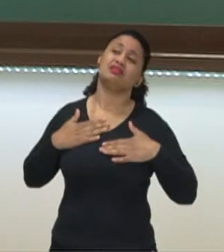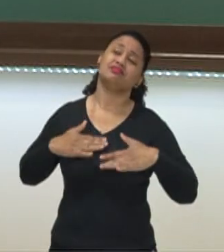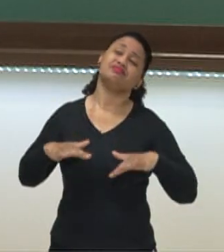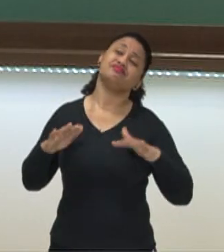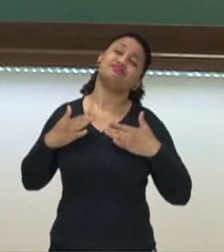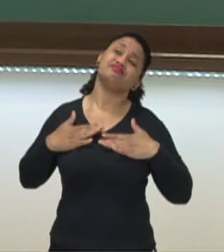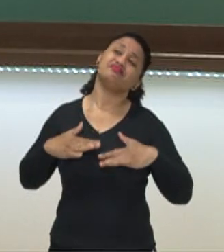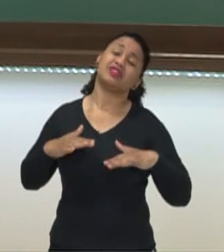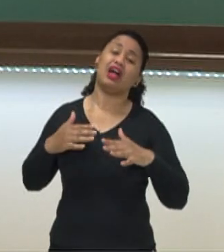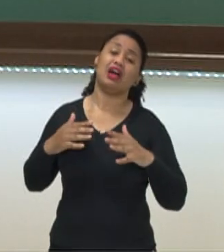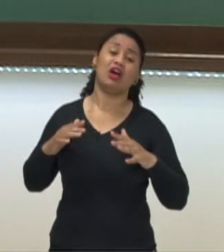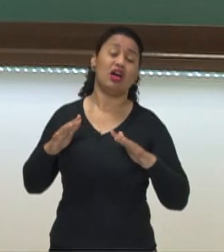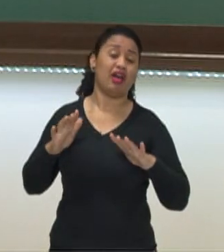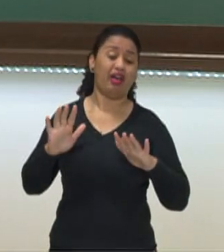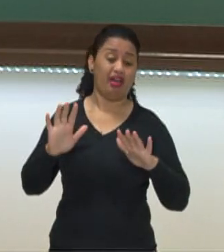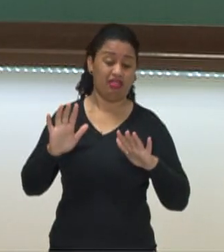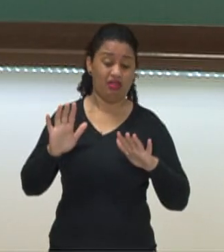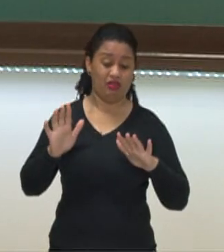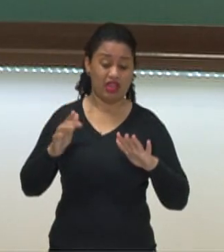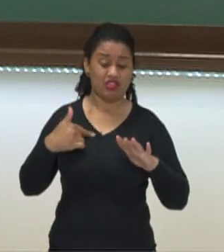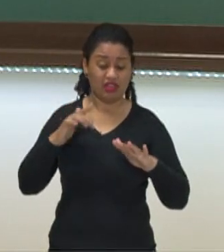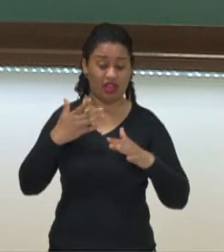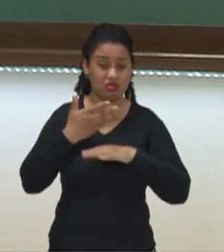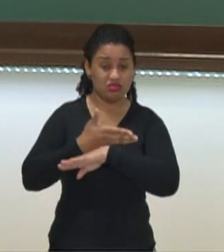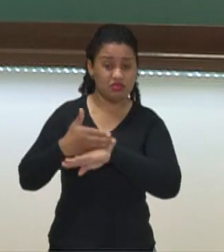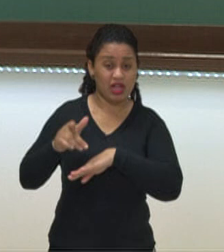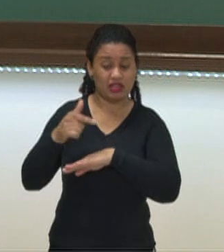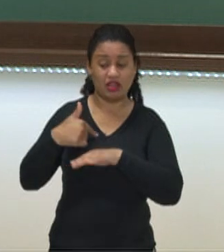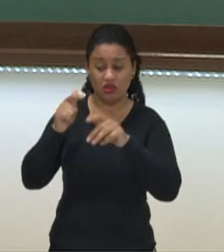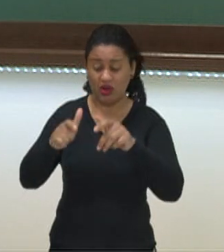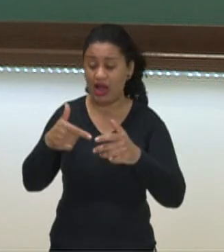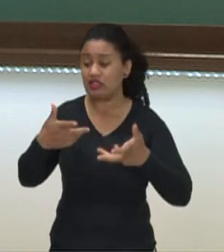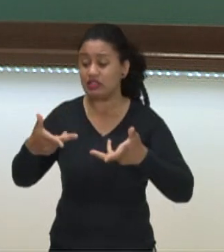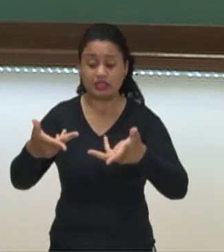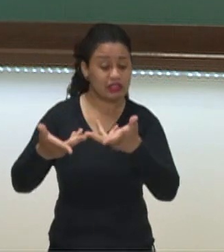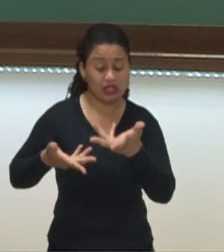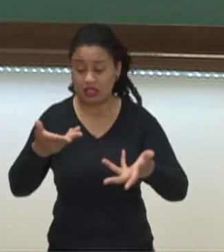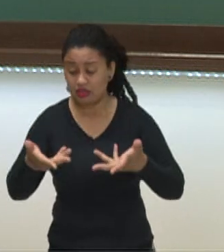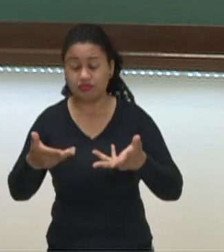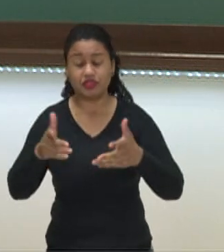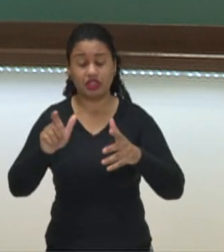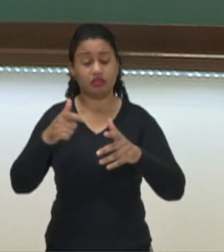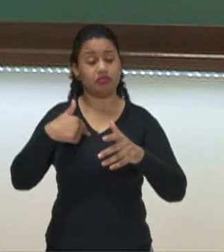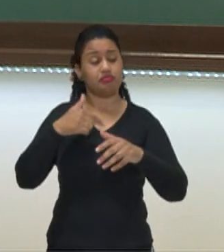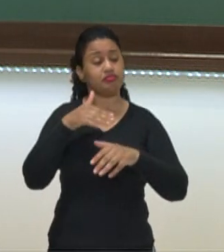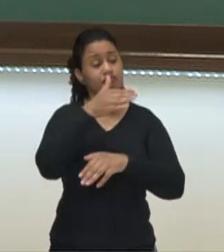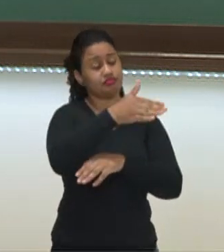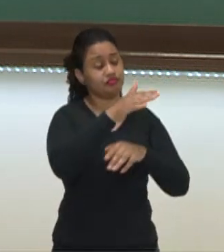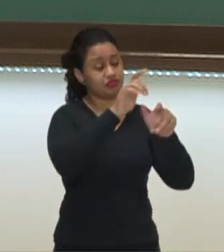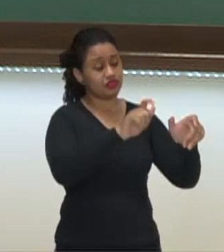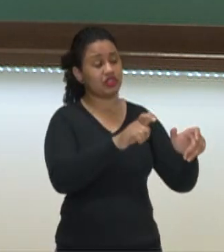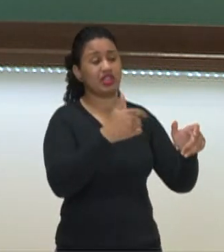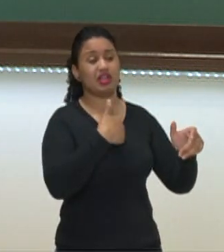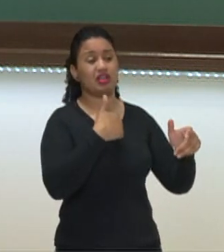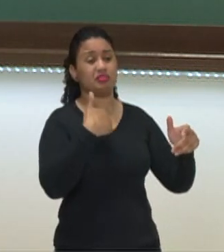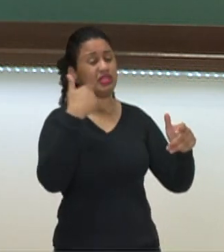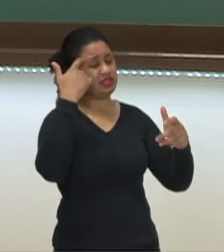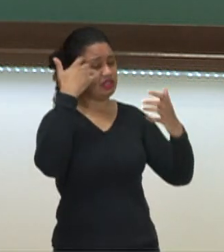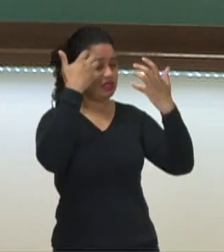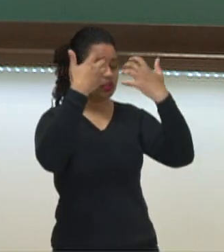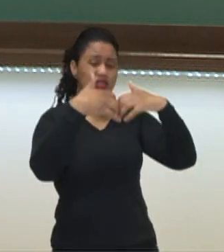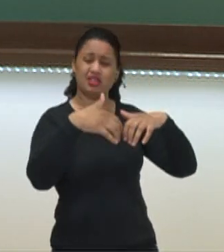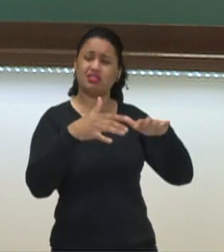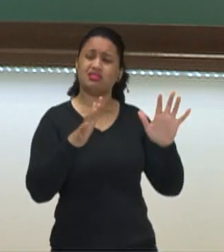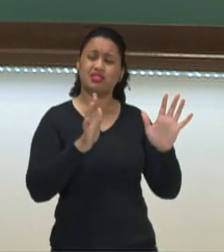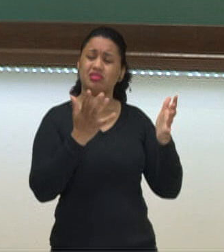vida acelerada, aquela vida corrida da cidade, as pessoas, quando elas começam a refletir, às vezes elas pensam que elas não querem só isso,